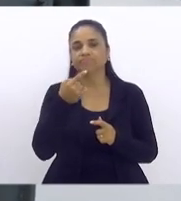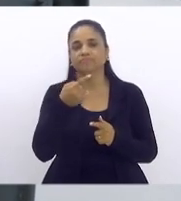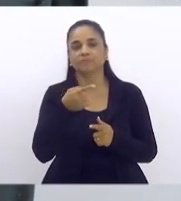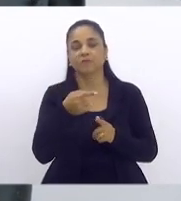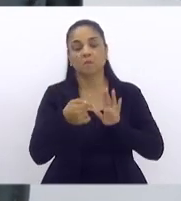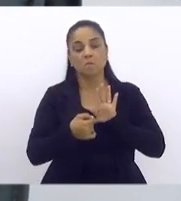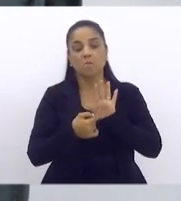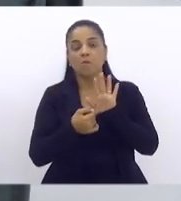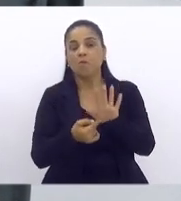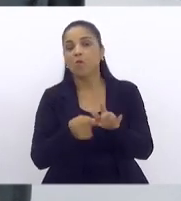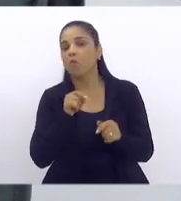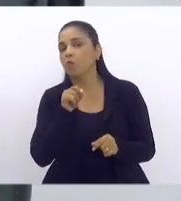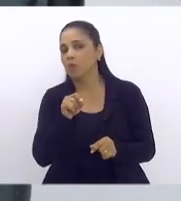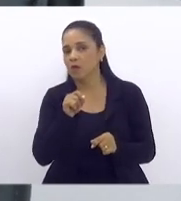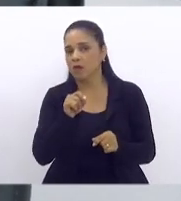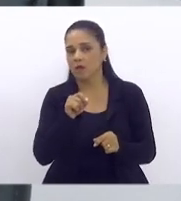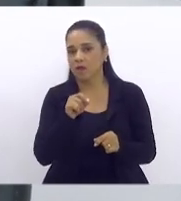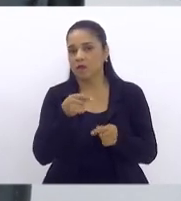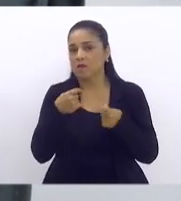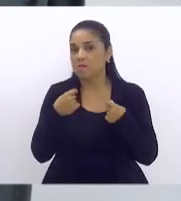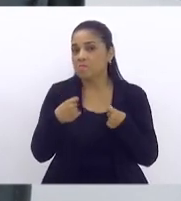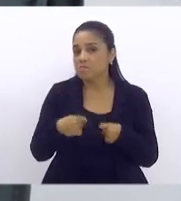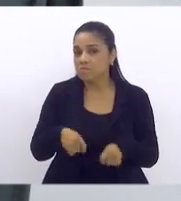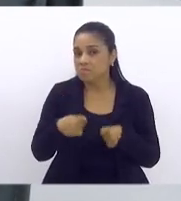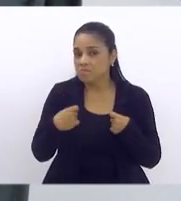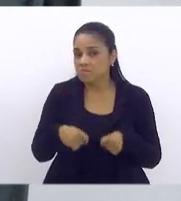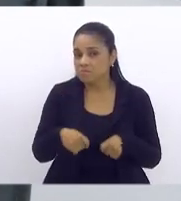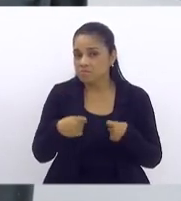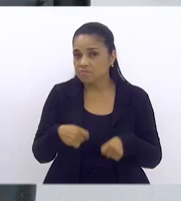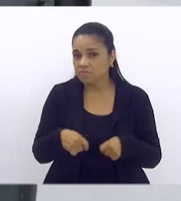nós a necessidade de uma